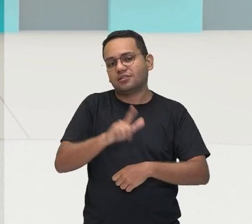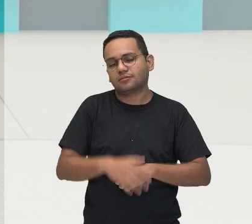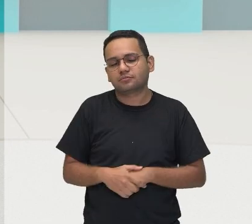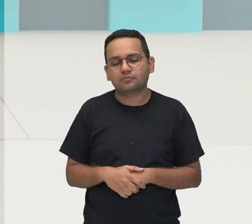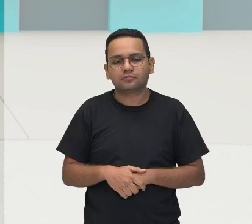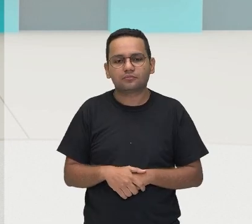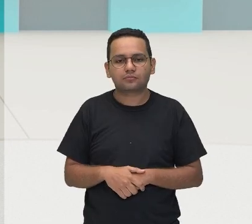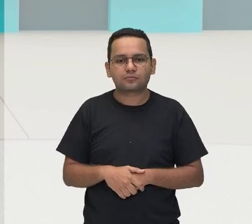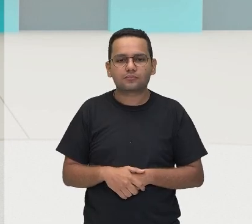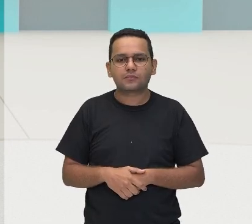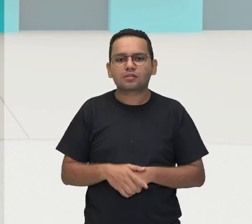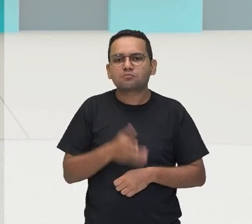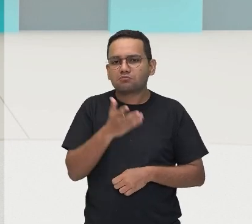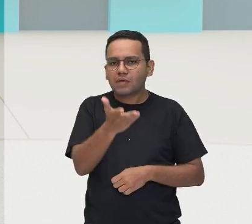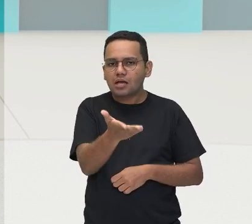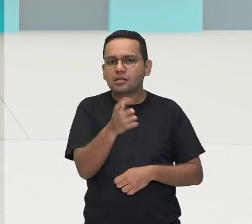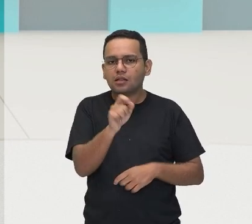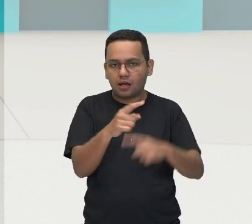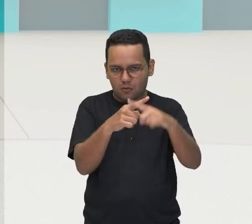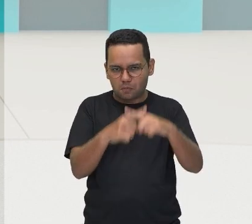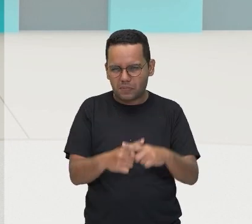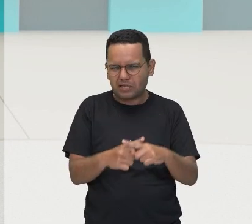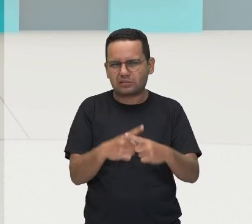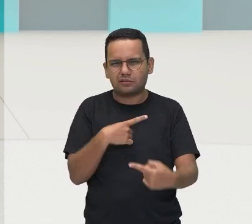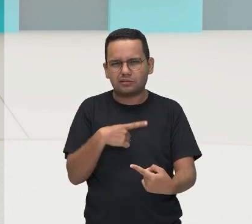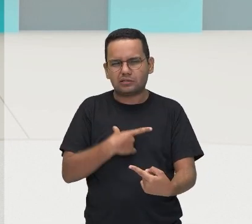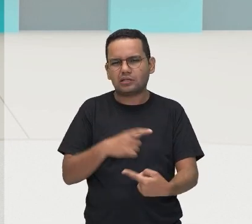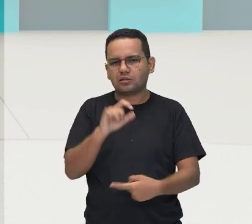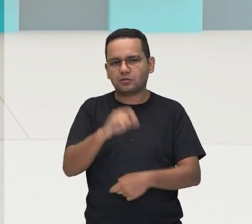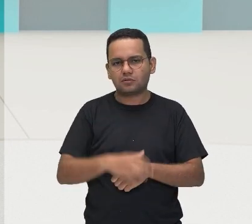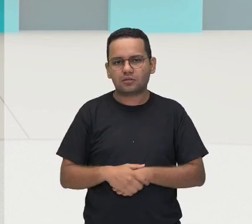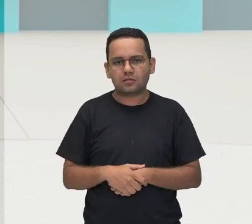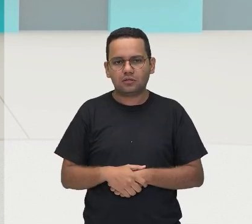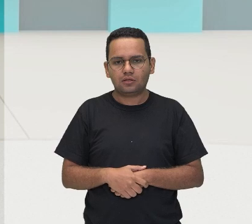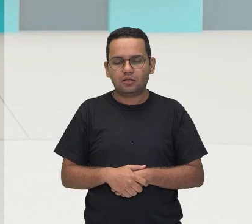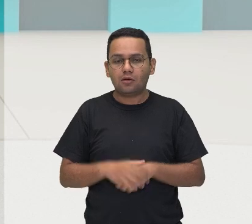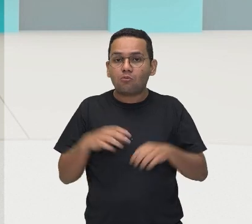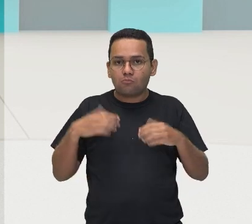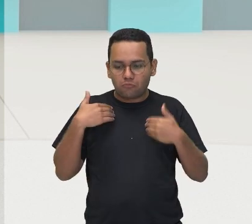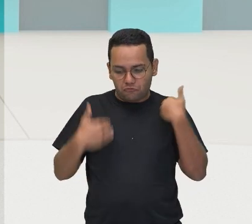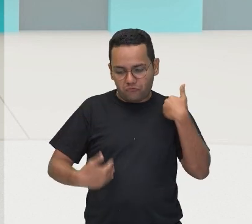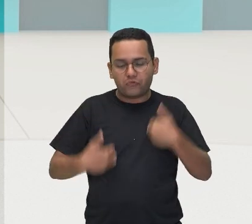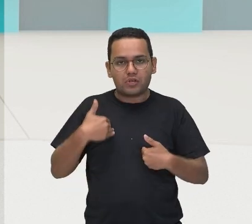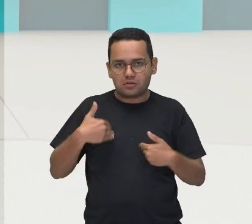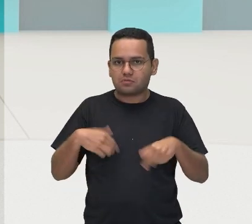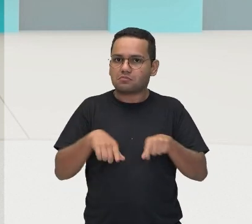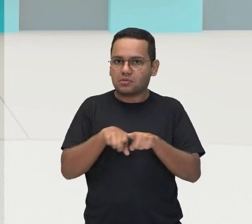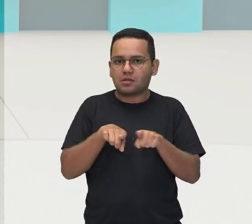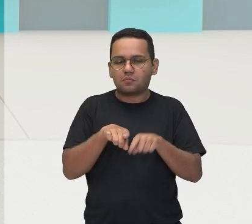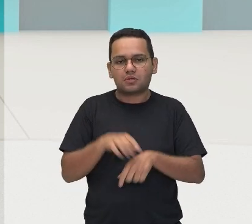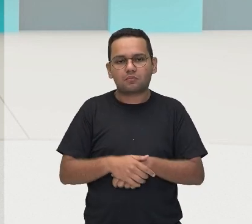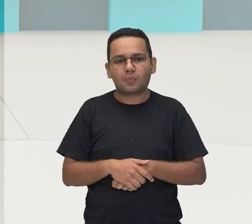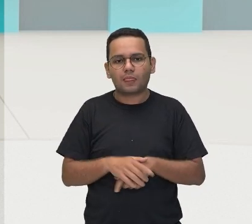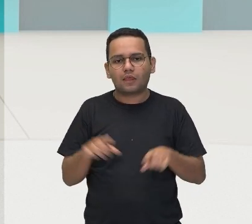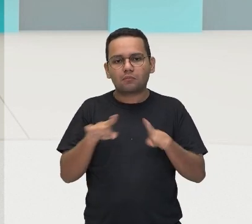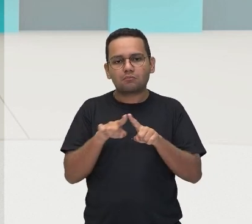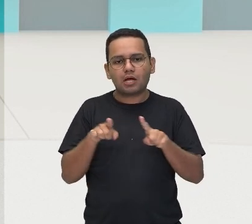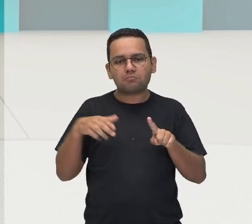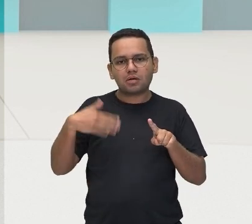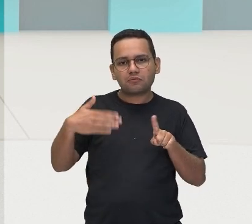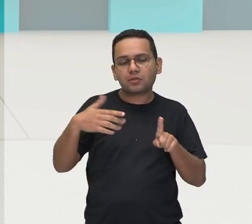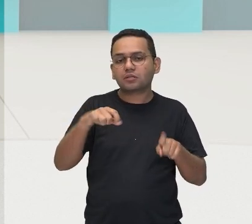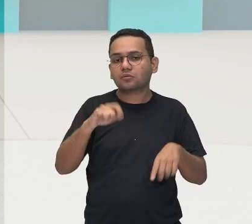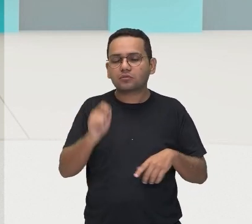no judô, além dessa questão de trabalhar o seu físico, também o judô contempla questões da